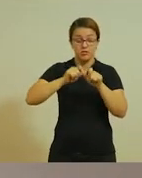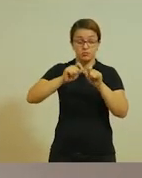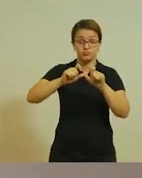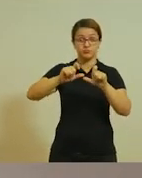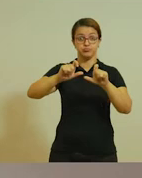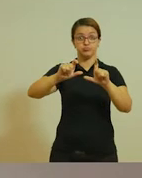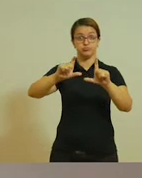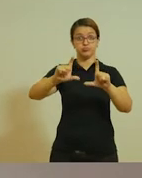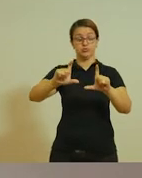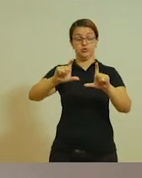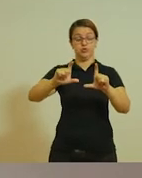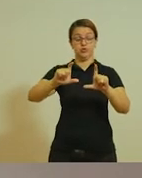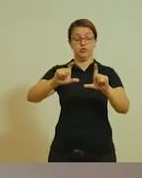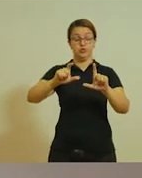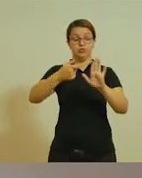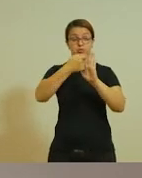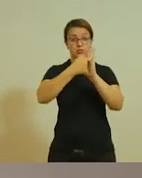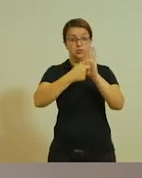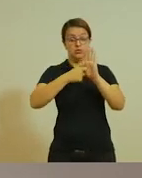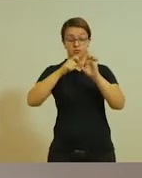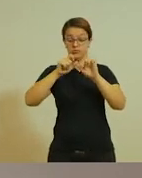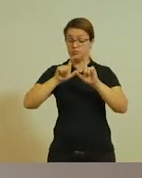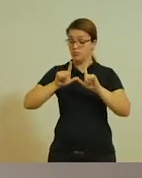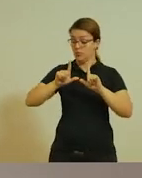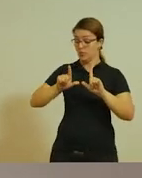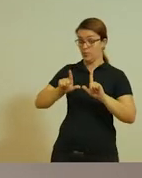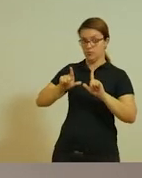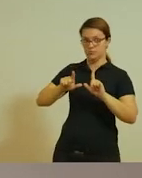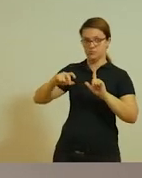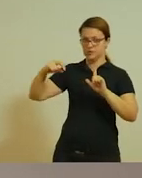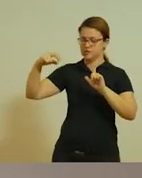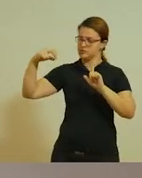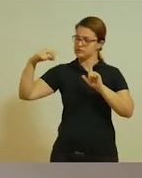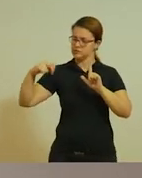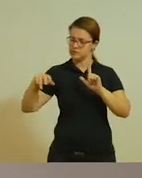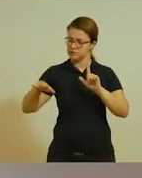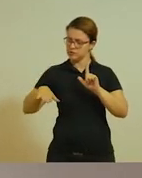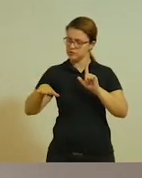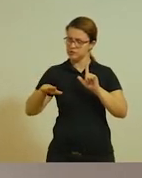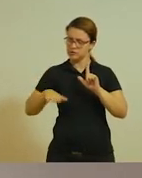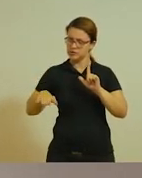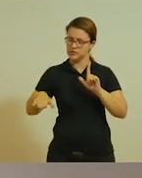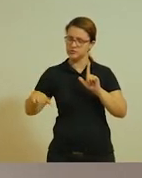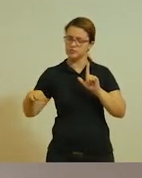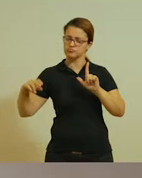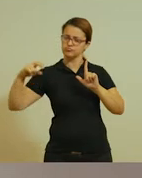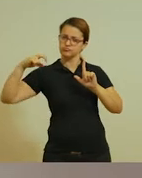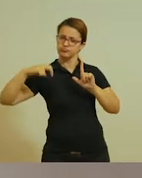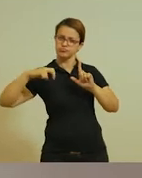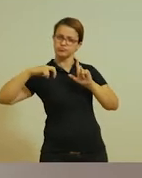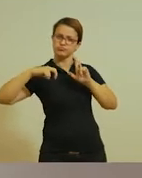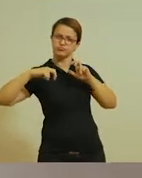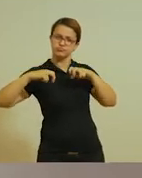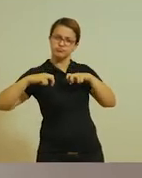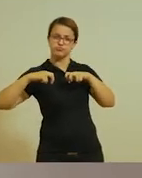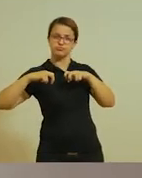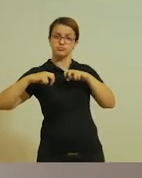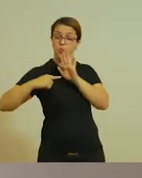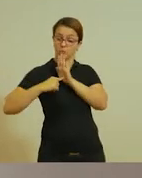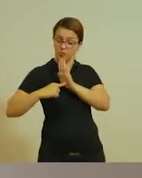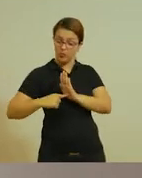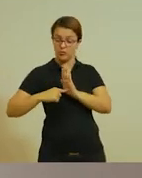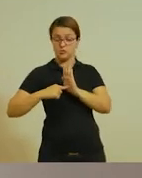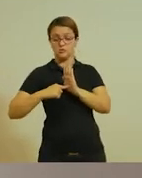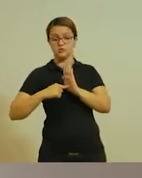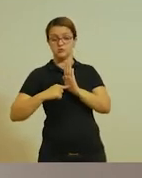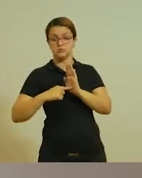letras grandes, depois você vai fazer a leitura de frente para ela, com a voz bem alta, né? Para que ela entenda tudo. E é